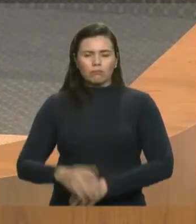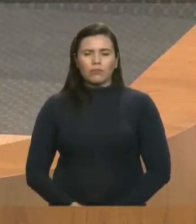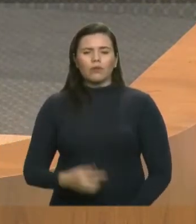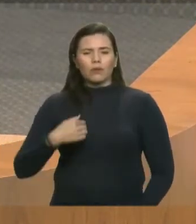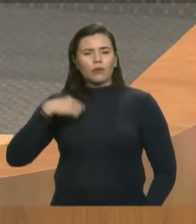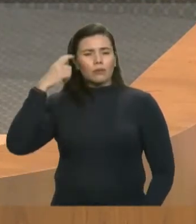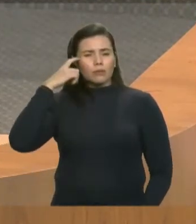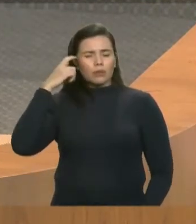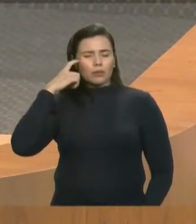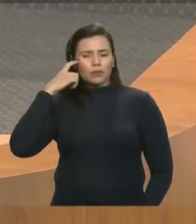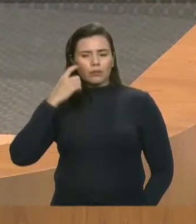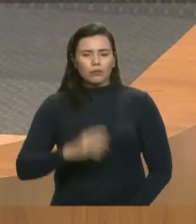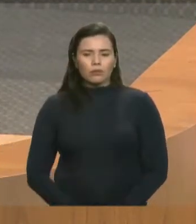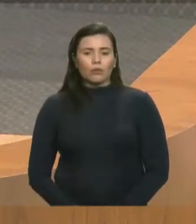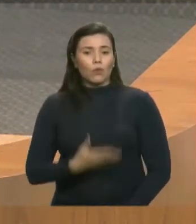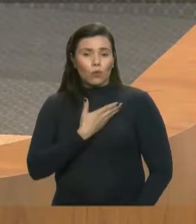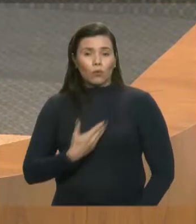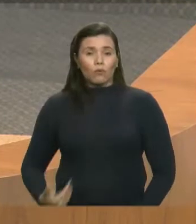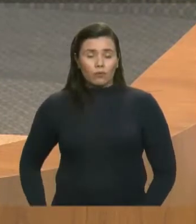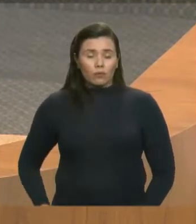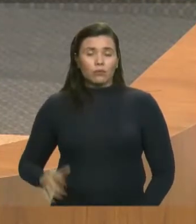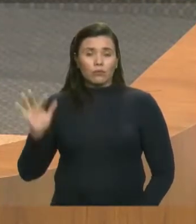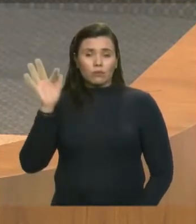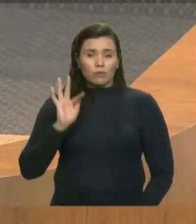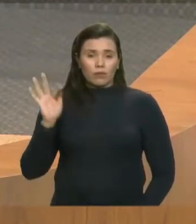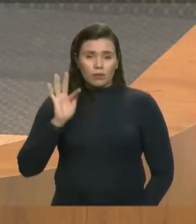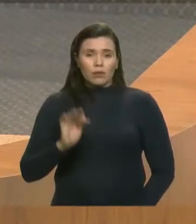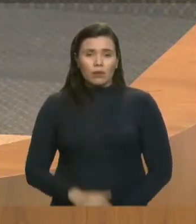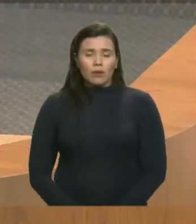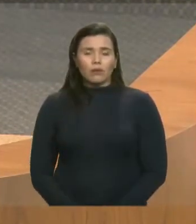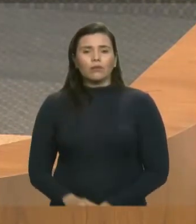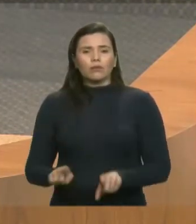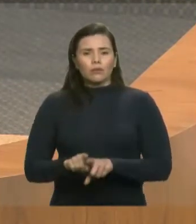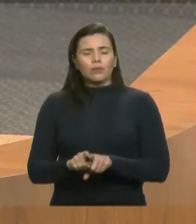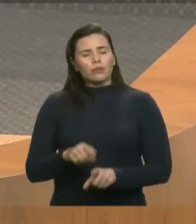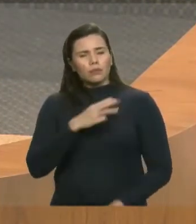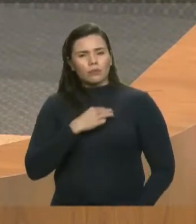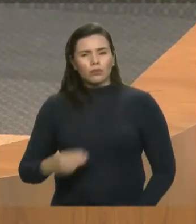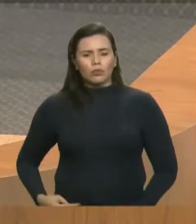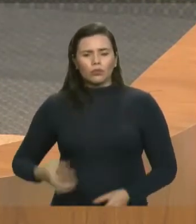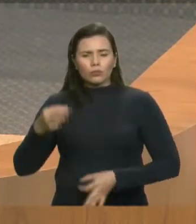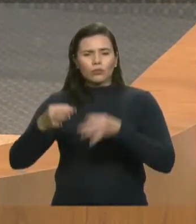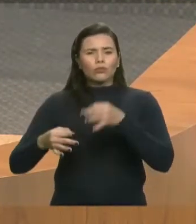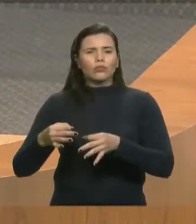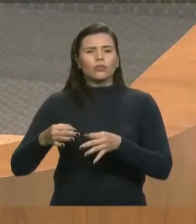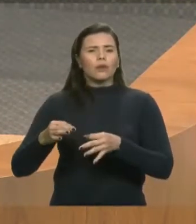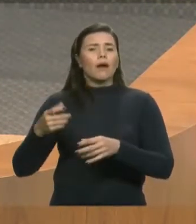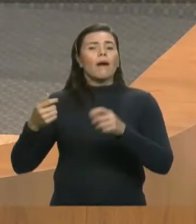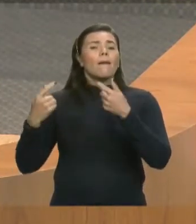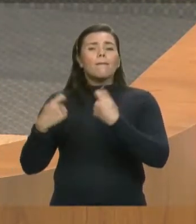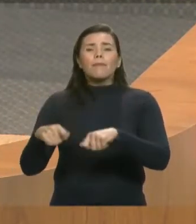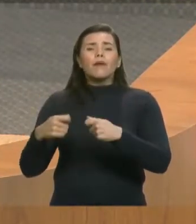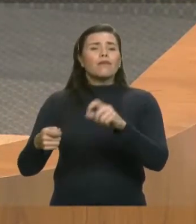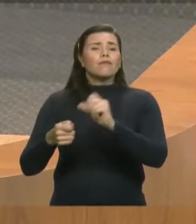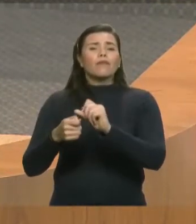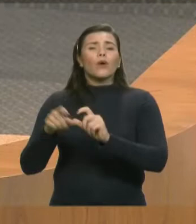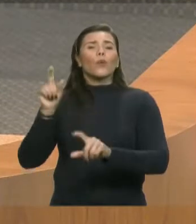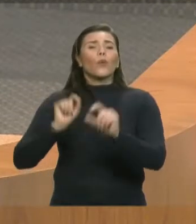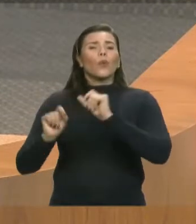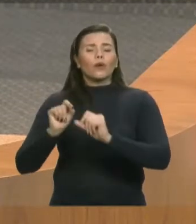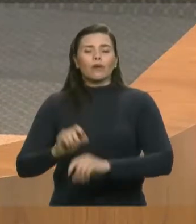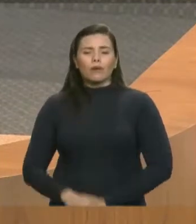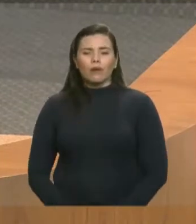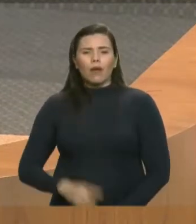ação que o governo federal, através do Ministério da Justiça, tem que fazer é não só aumentar